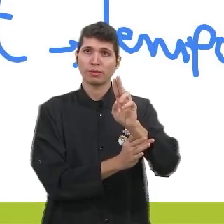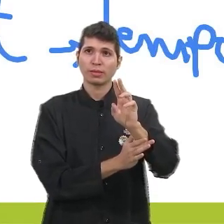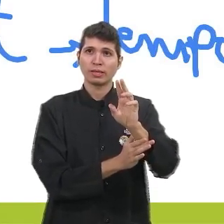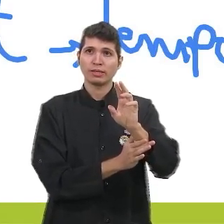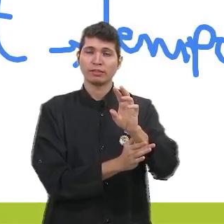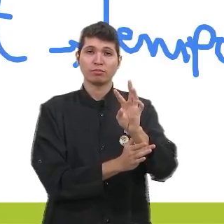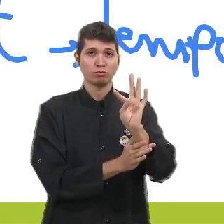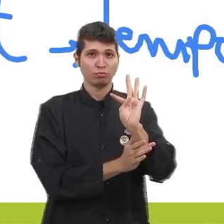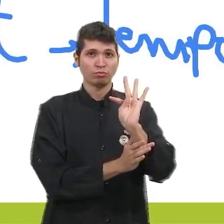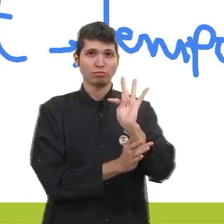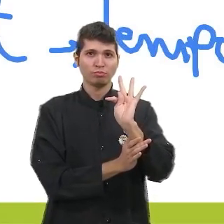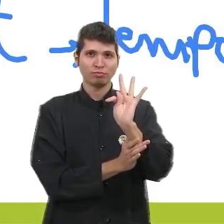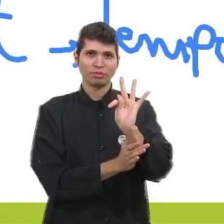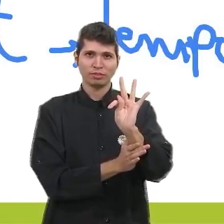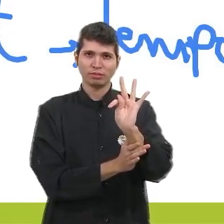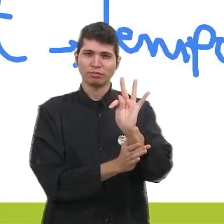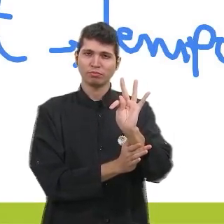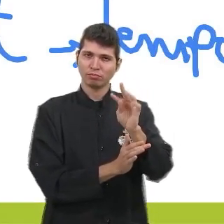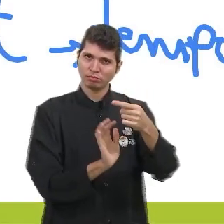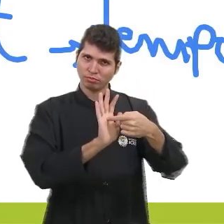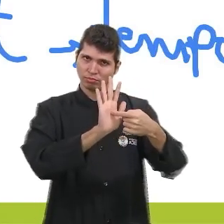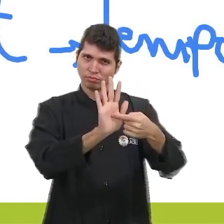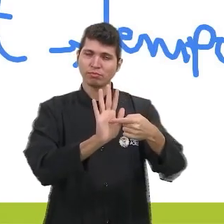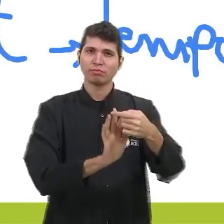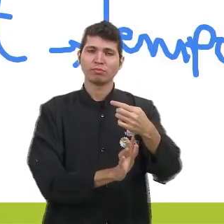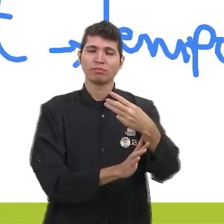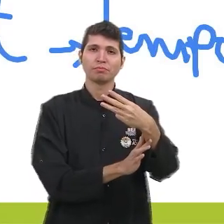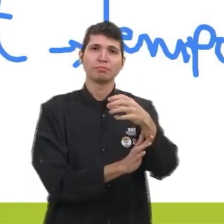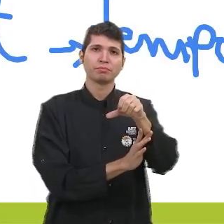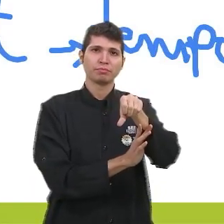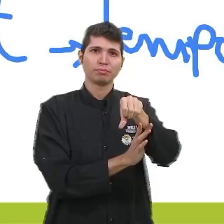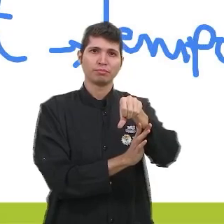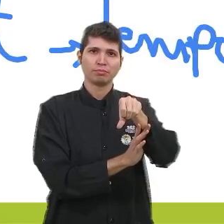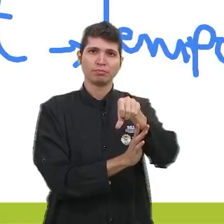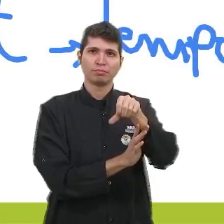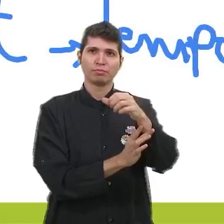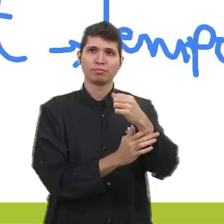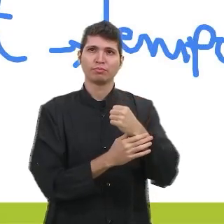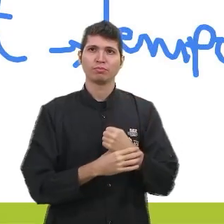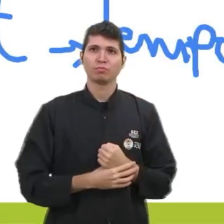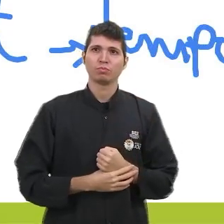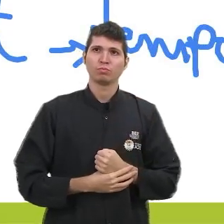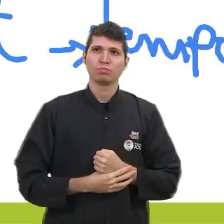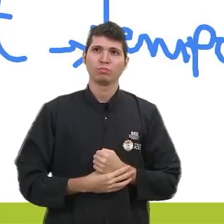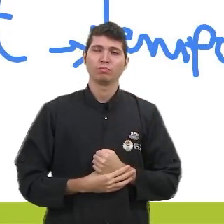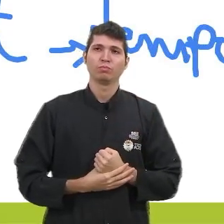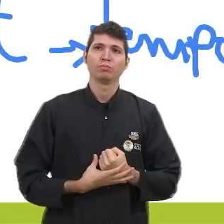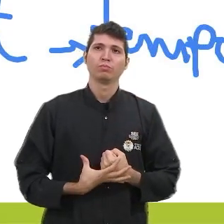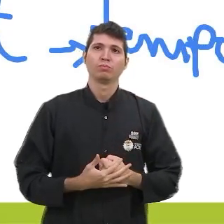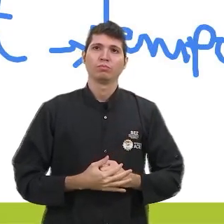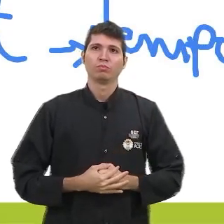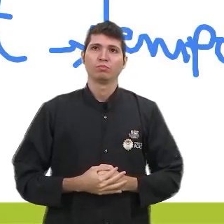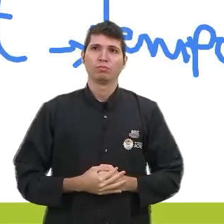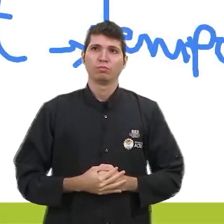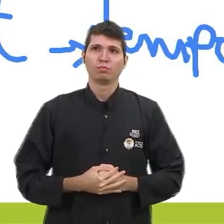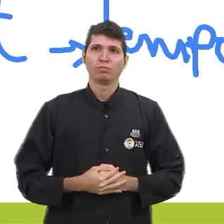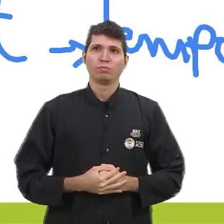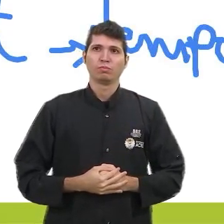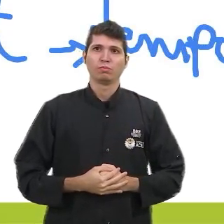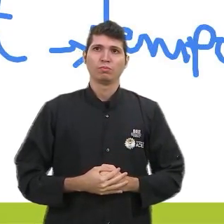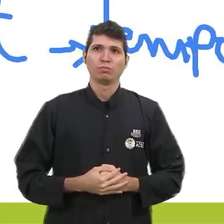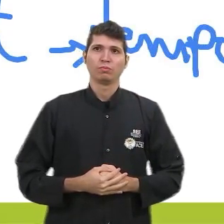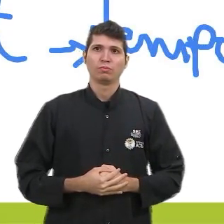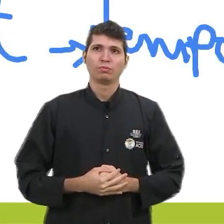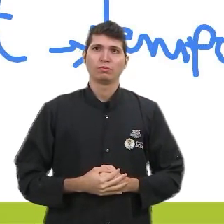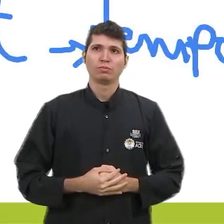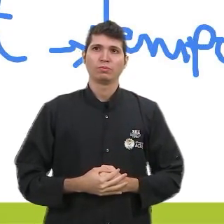T, a gente vai colocar 39. Aonde tem T, eu coloquei 39. Eu peguei todo mundo do primeiro membro e passei para o segundo,